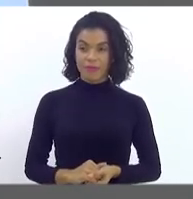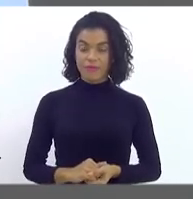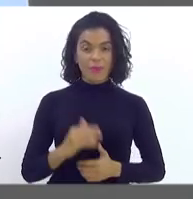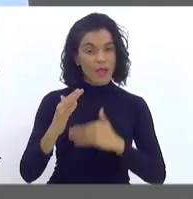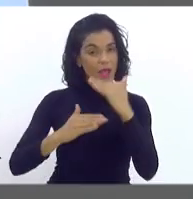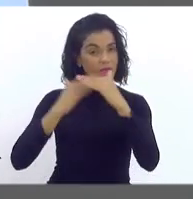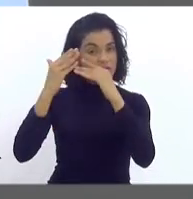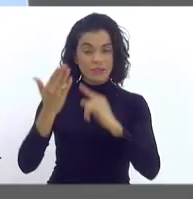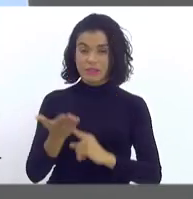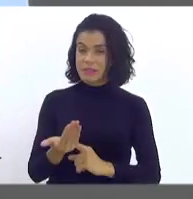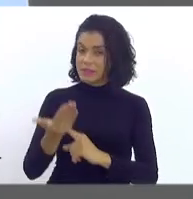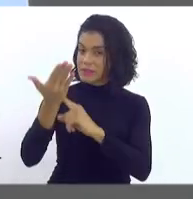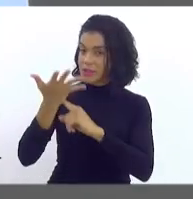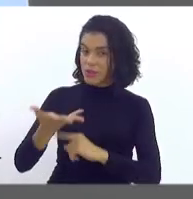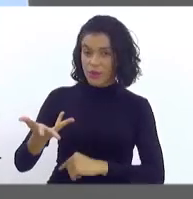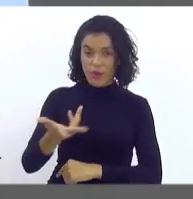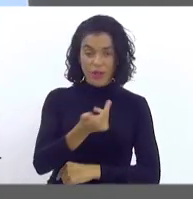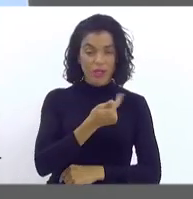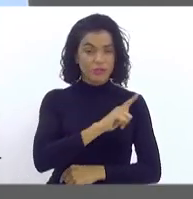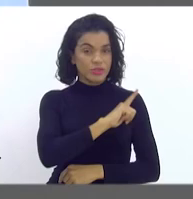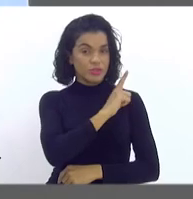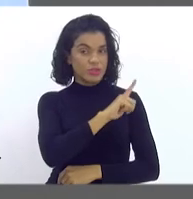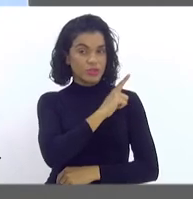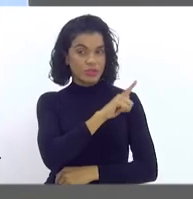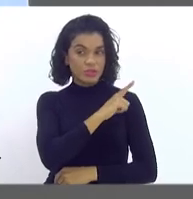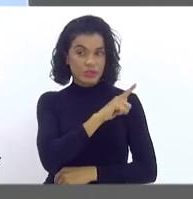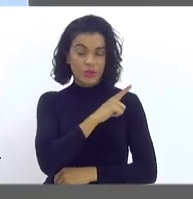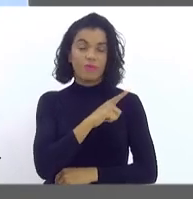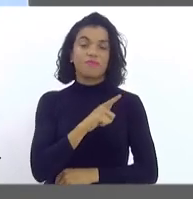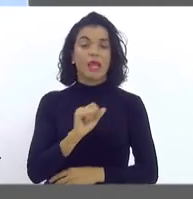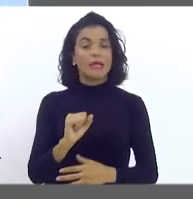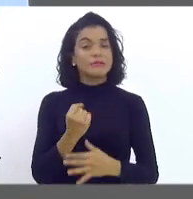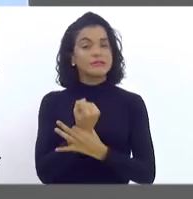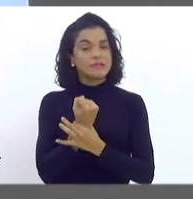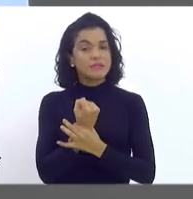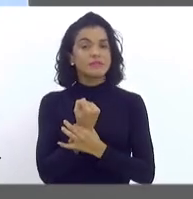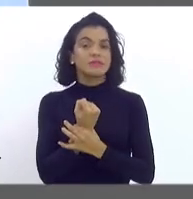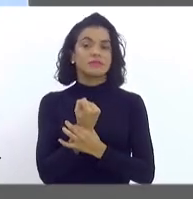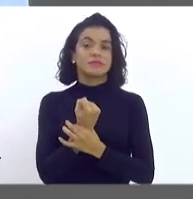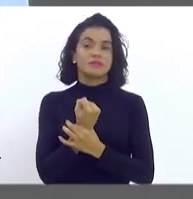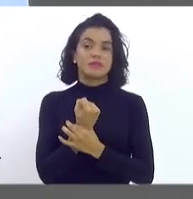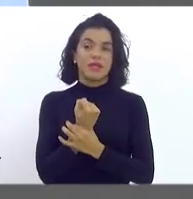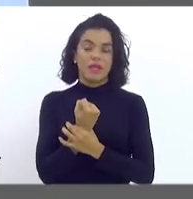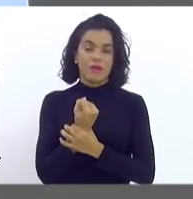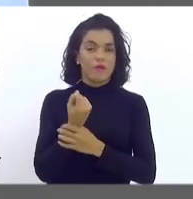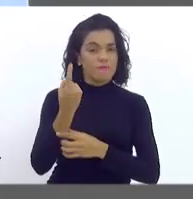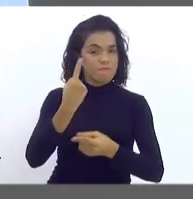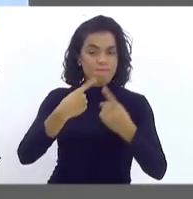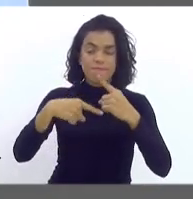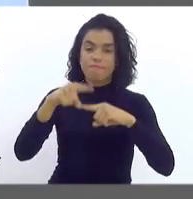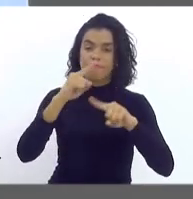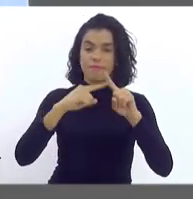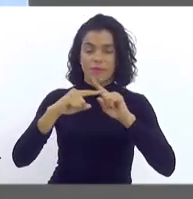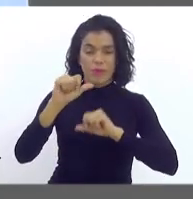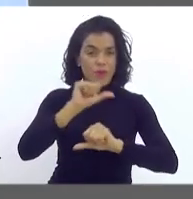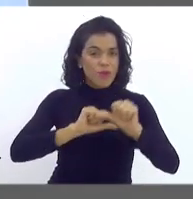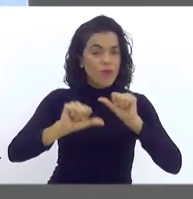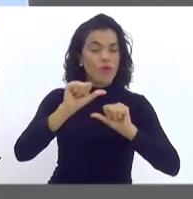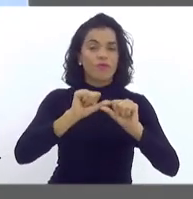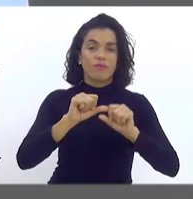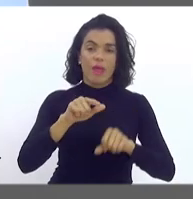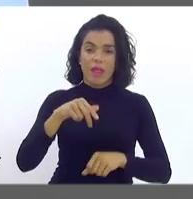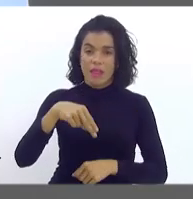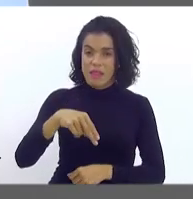Avanços tecnológicos de qualidade e gestão. A segurança... E inovações que a gente fez, que a